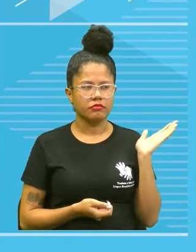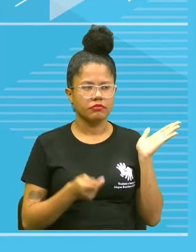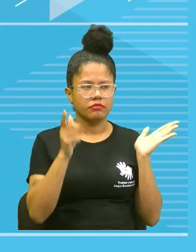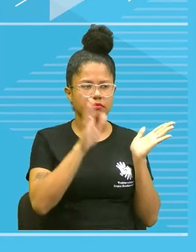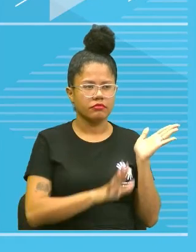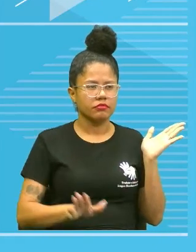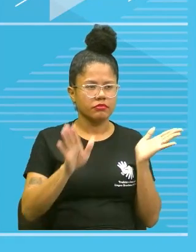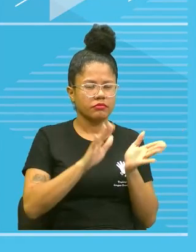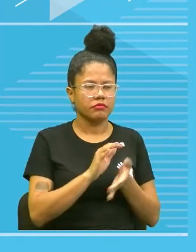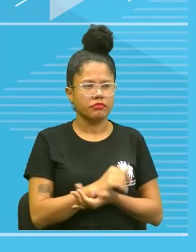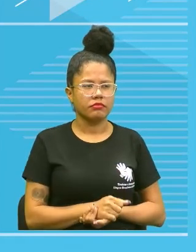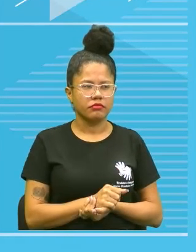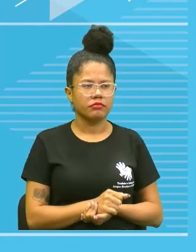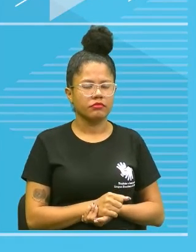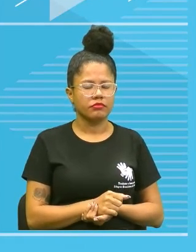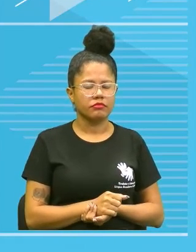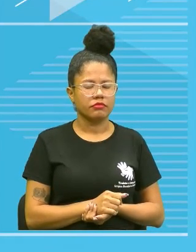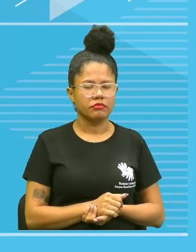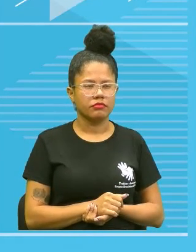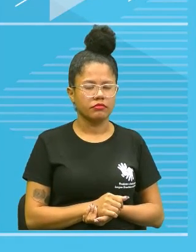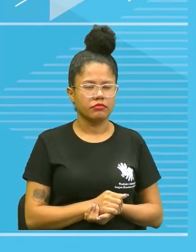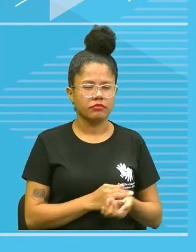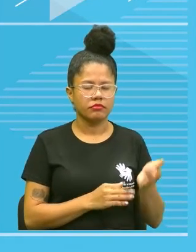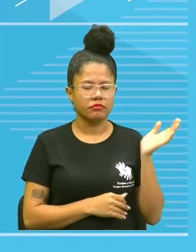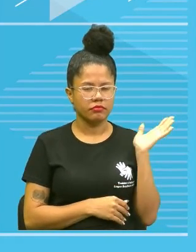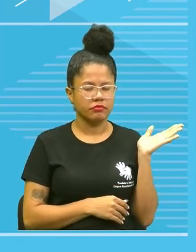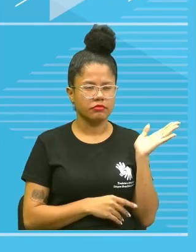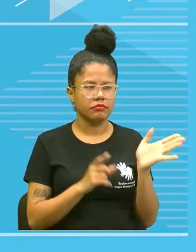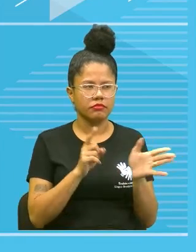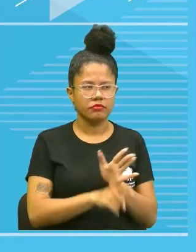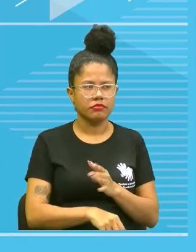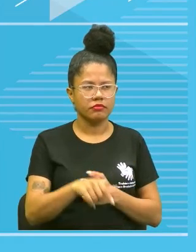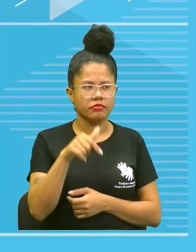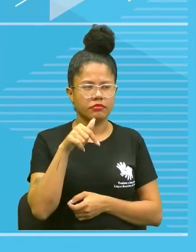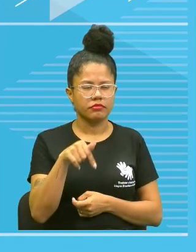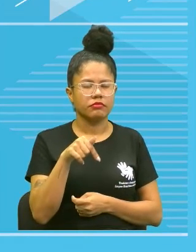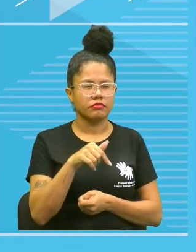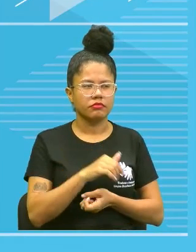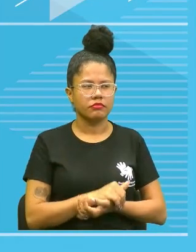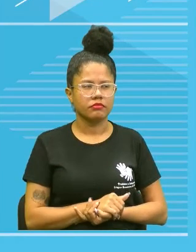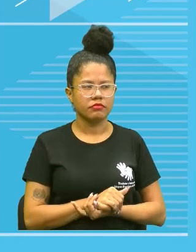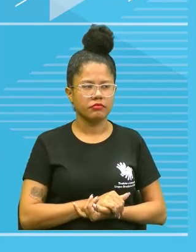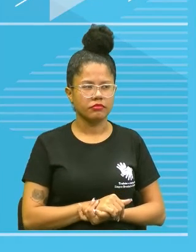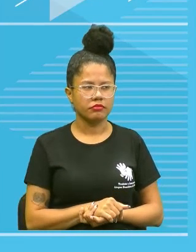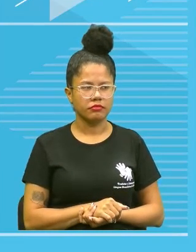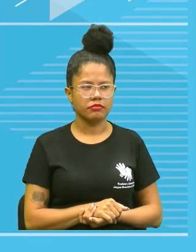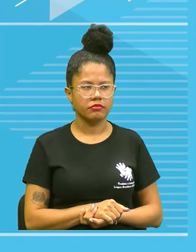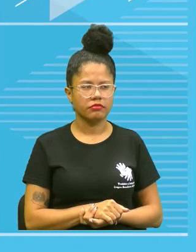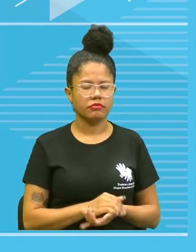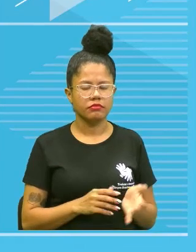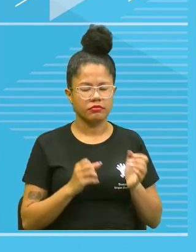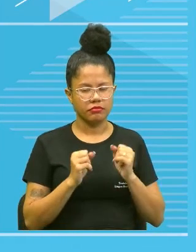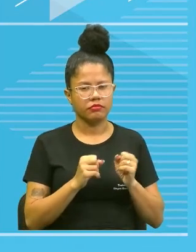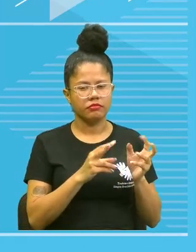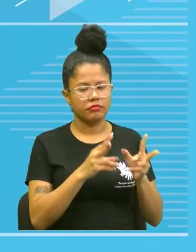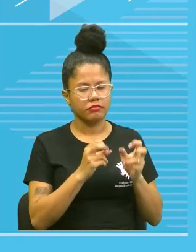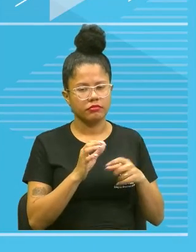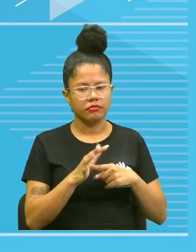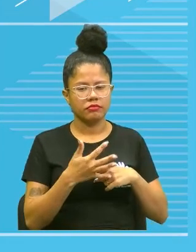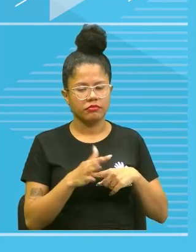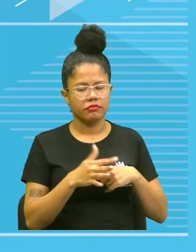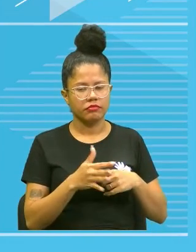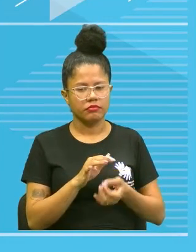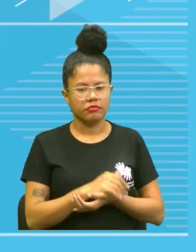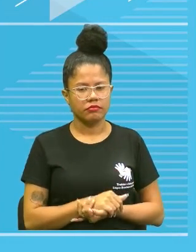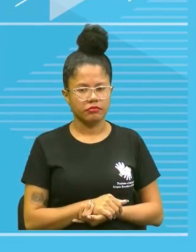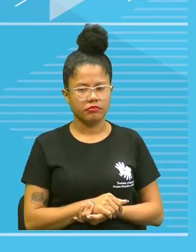geral, podemos classificar as máquinas térmicas em duas formas. Ou motor, dispositivo que através